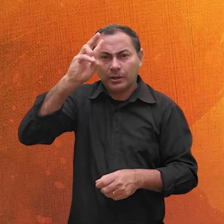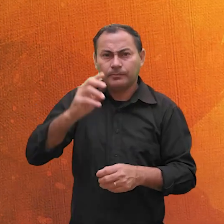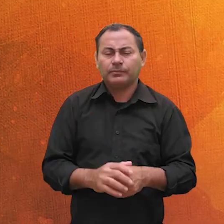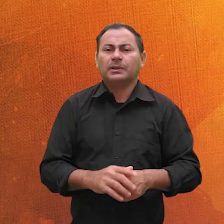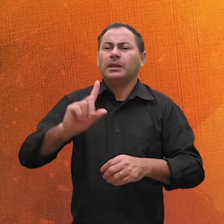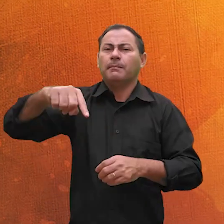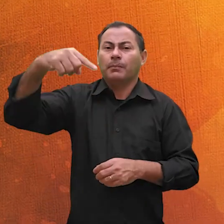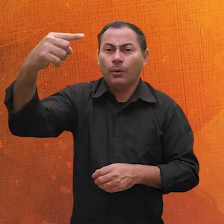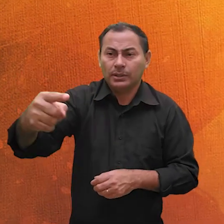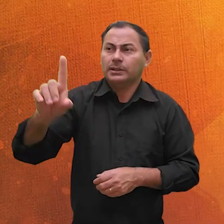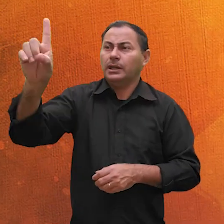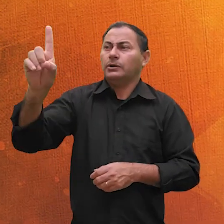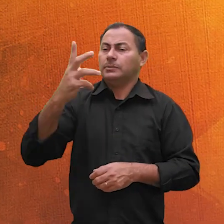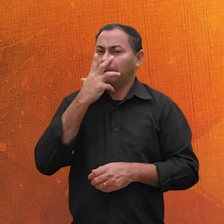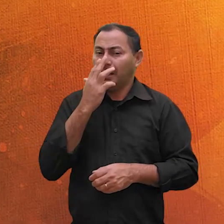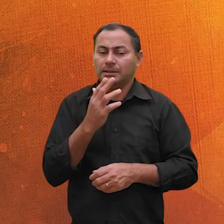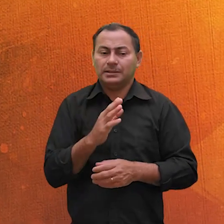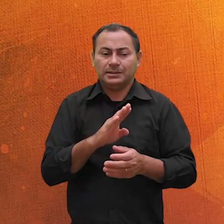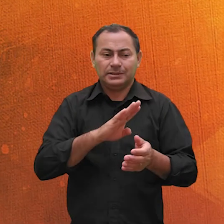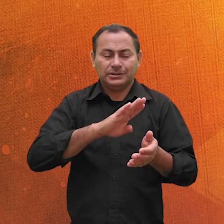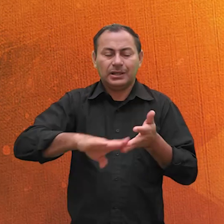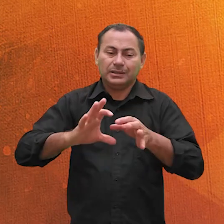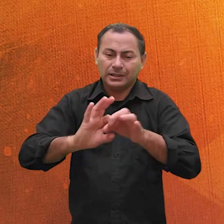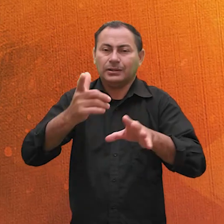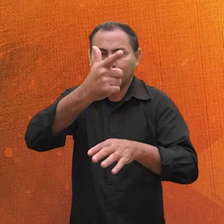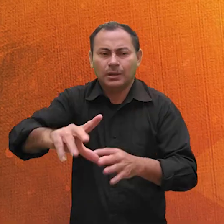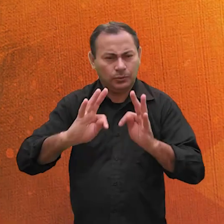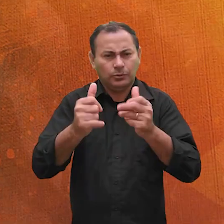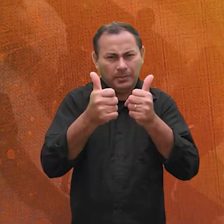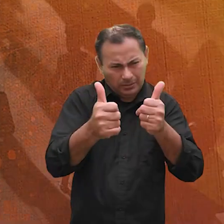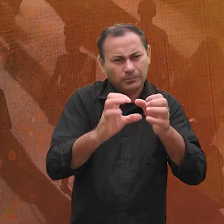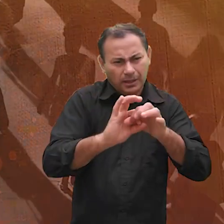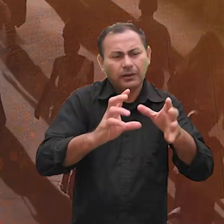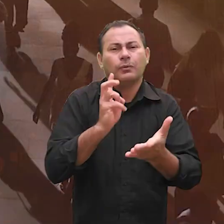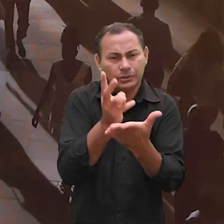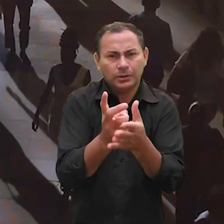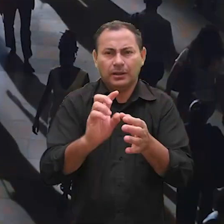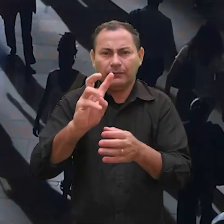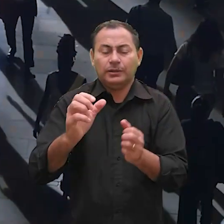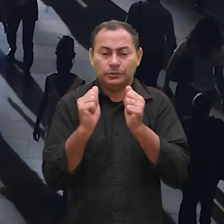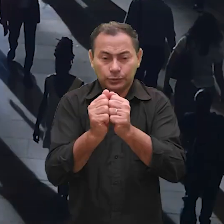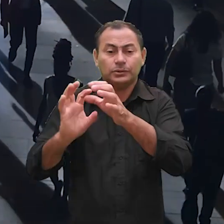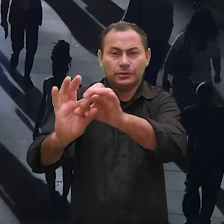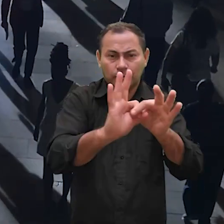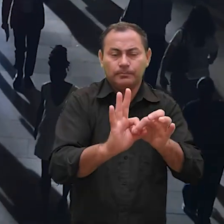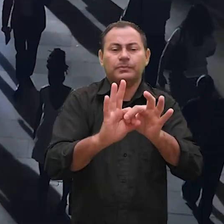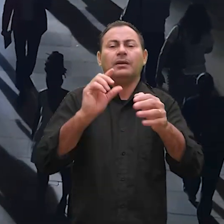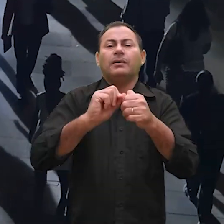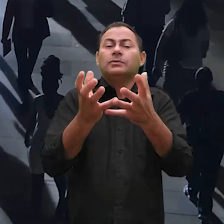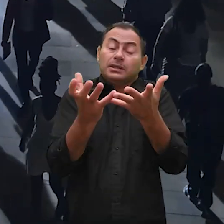história. Então, mais tarde, Deus parece estar tirando o pé do freio e dizendo, tudo bem, vá em frente,